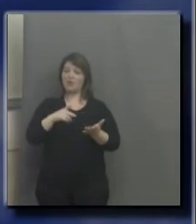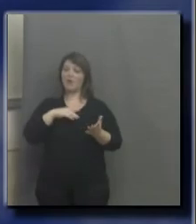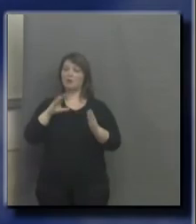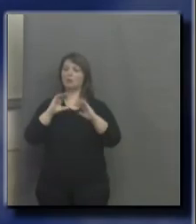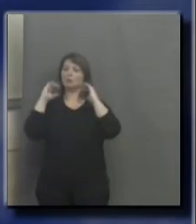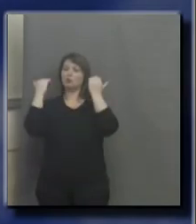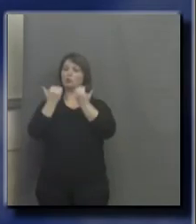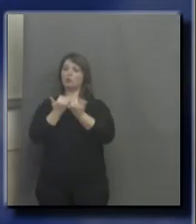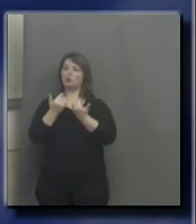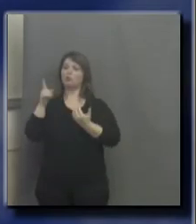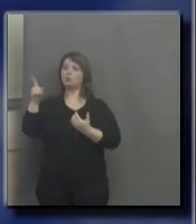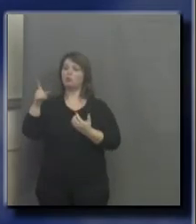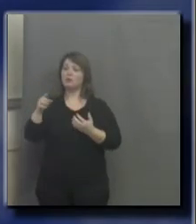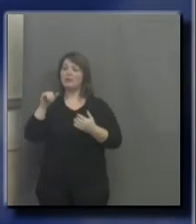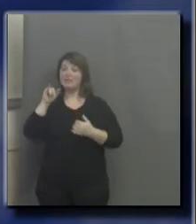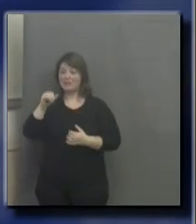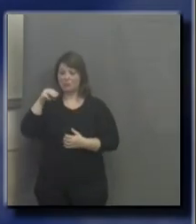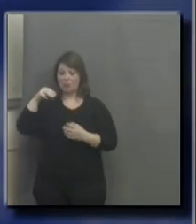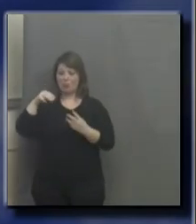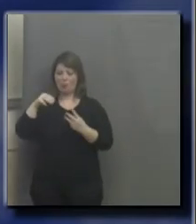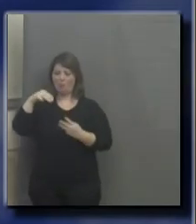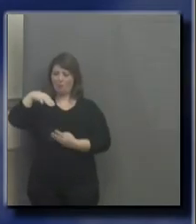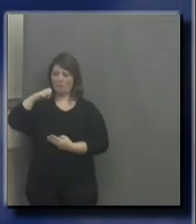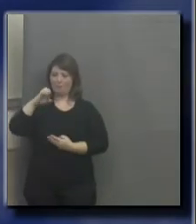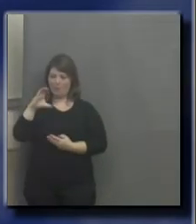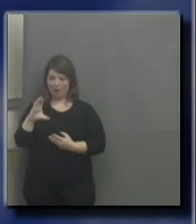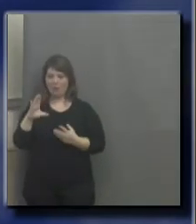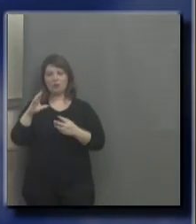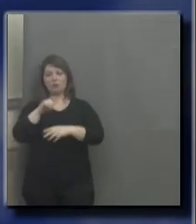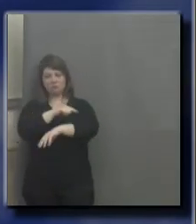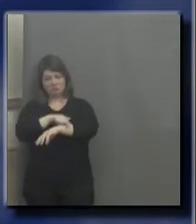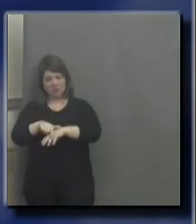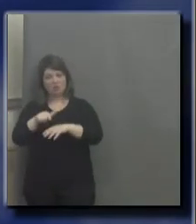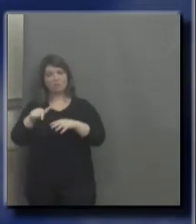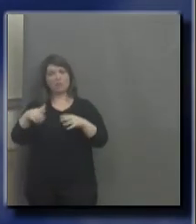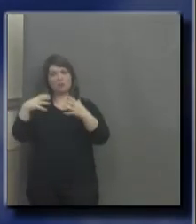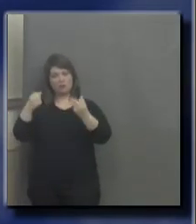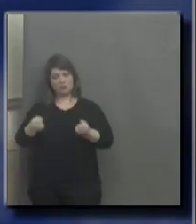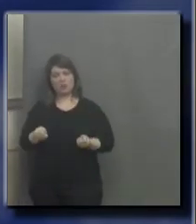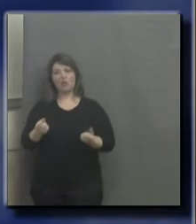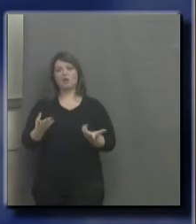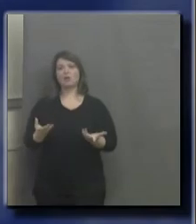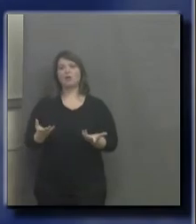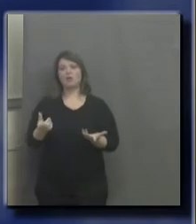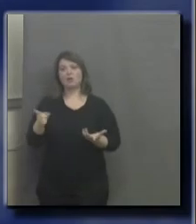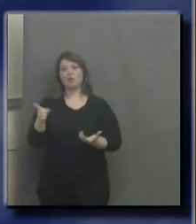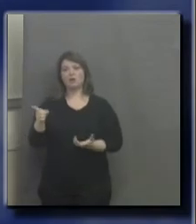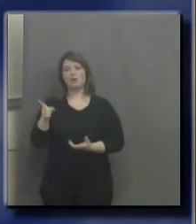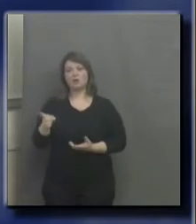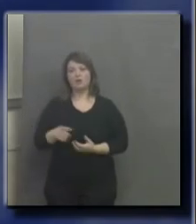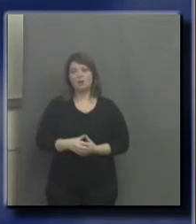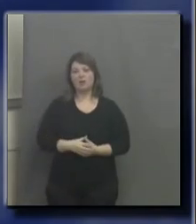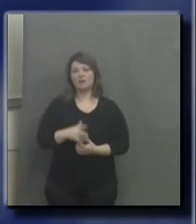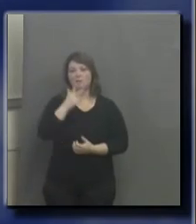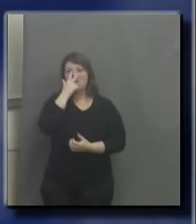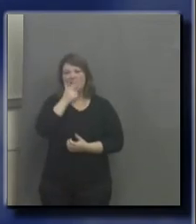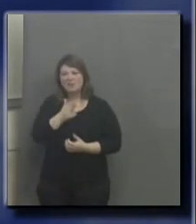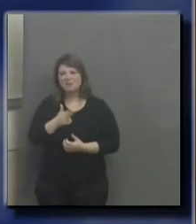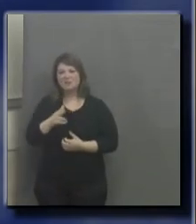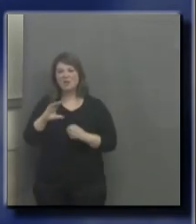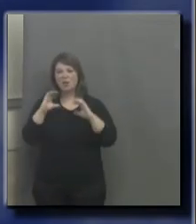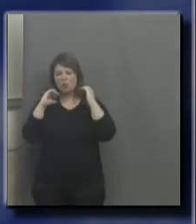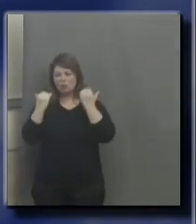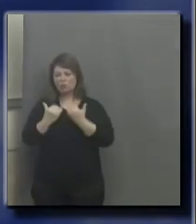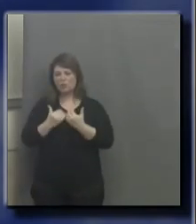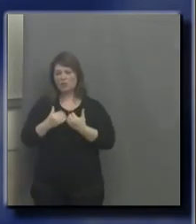MEC respeitar esse acordo, e enquanto o MEC considerar este parecer do Conselho Nacional